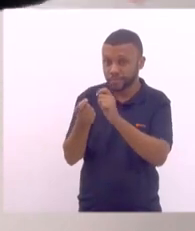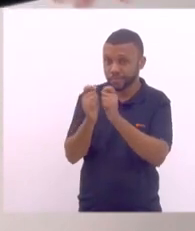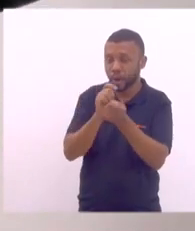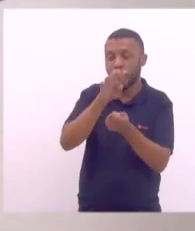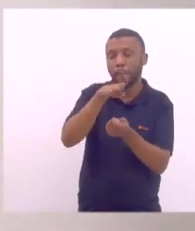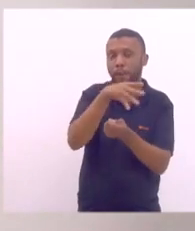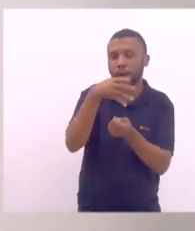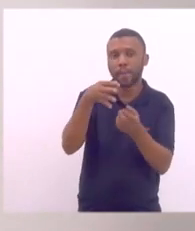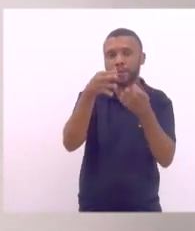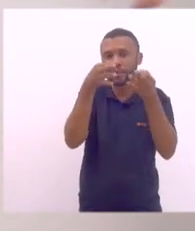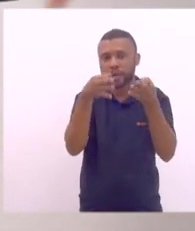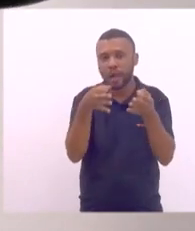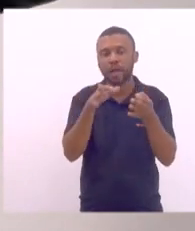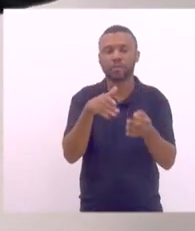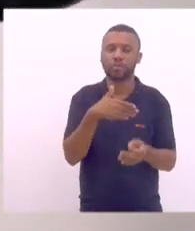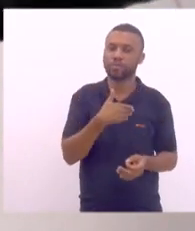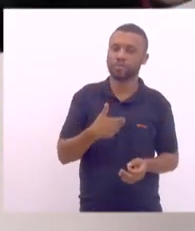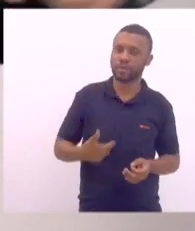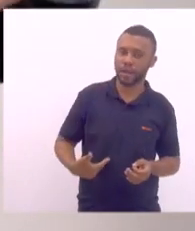programa estadual,